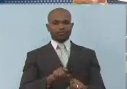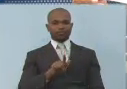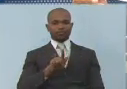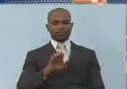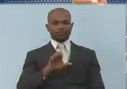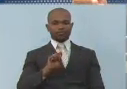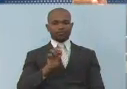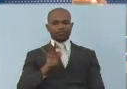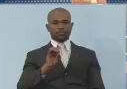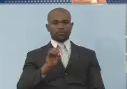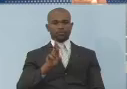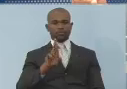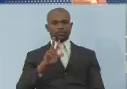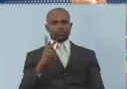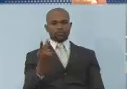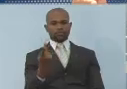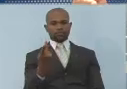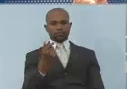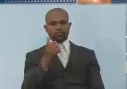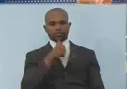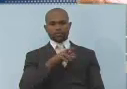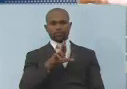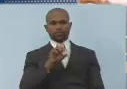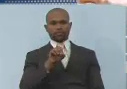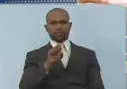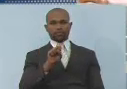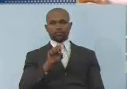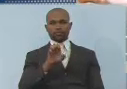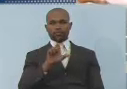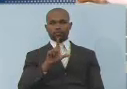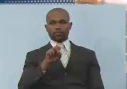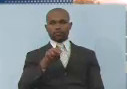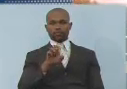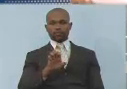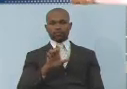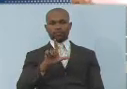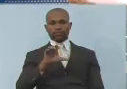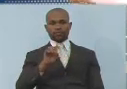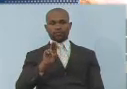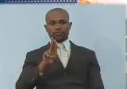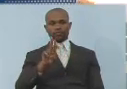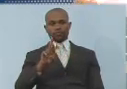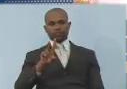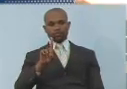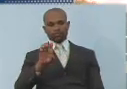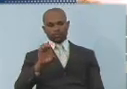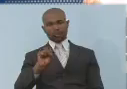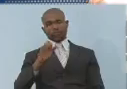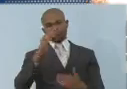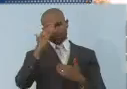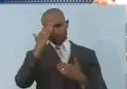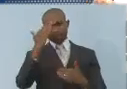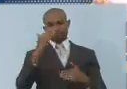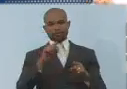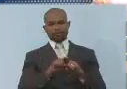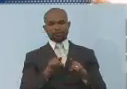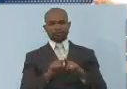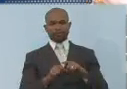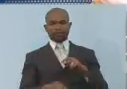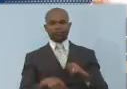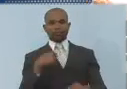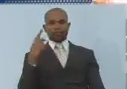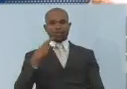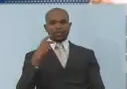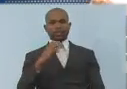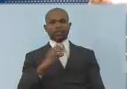a Roslene de Lourdes Mendes. Agradecer ao vereador Índio de